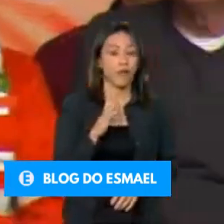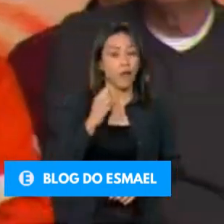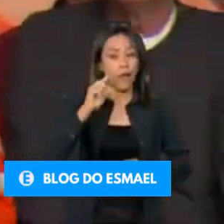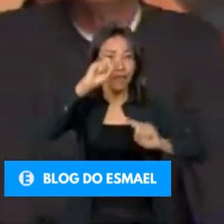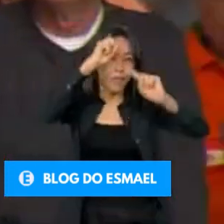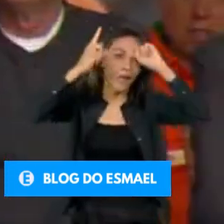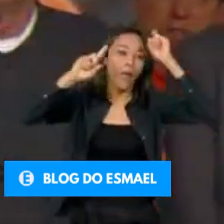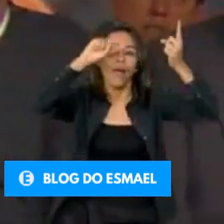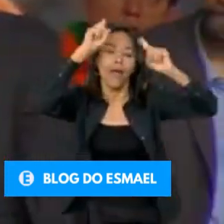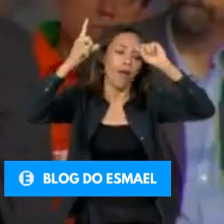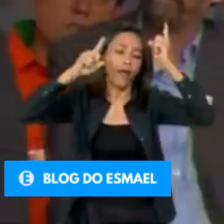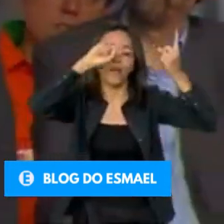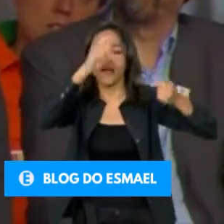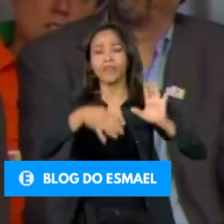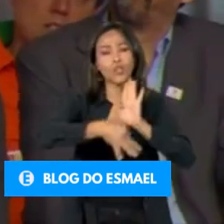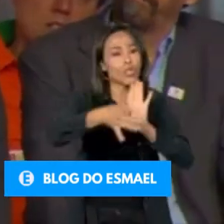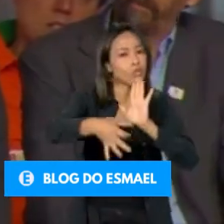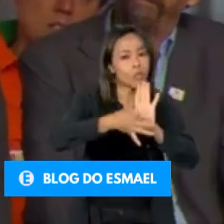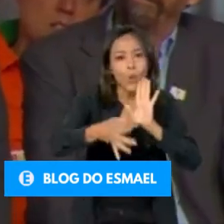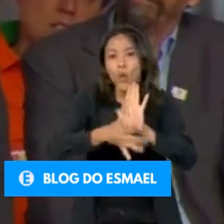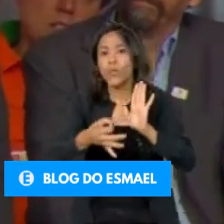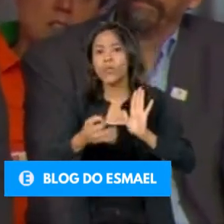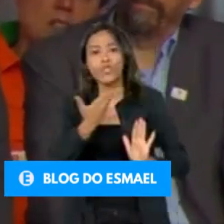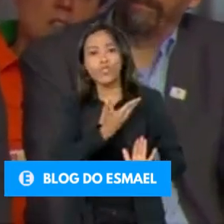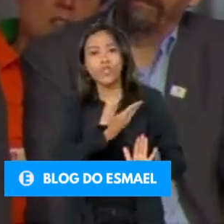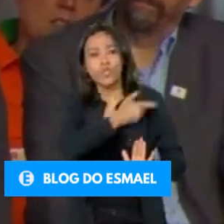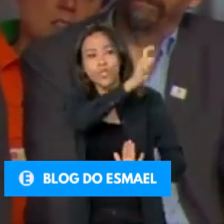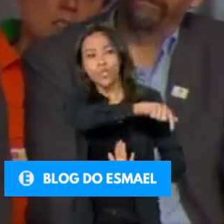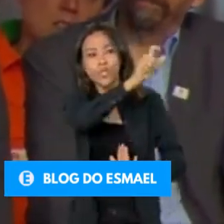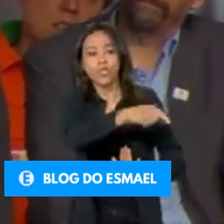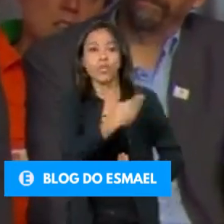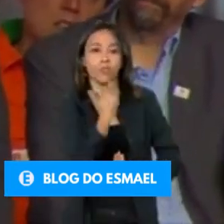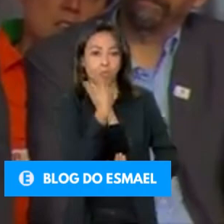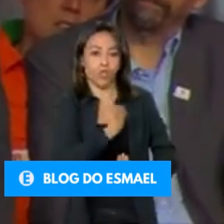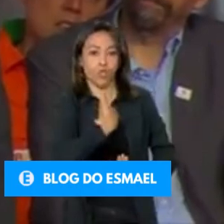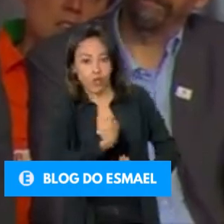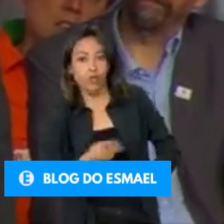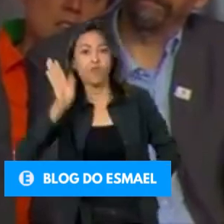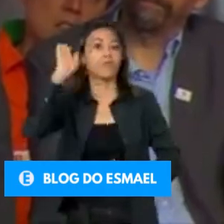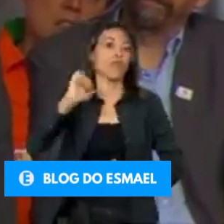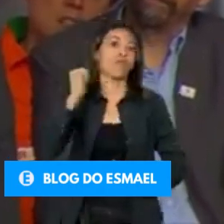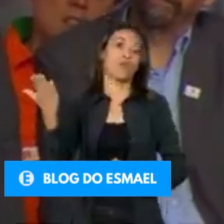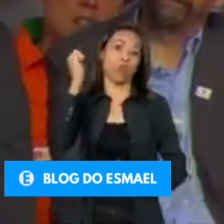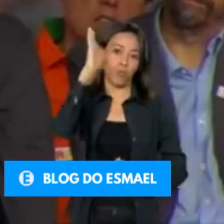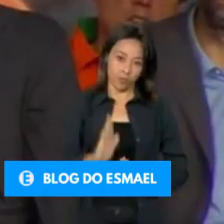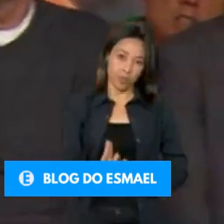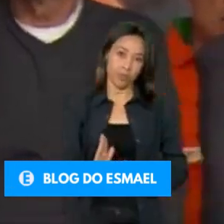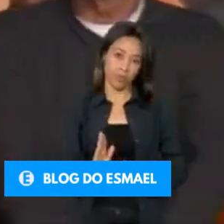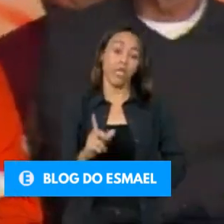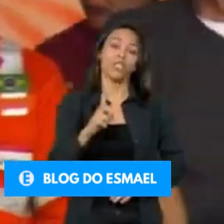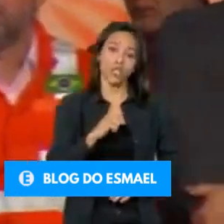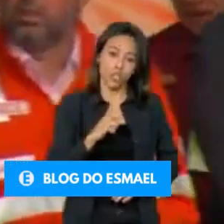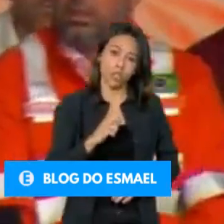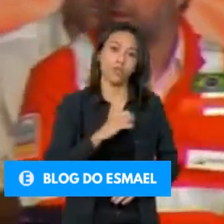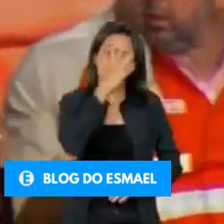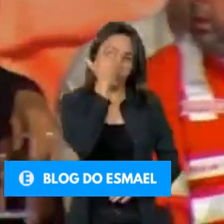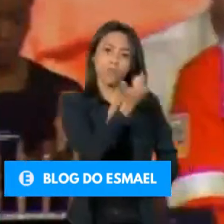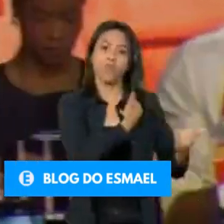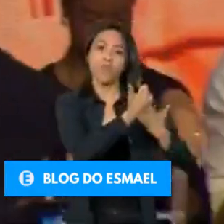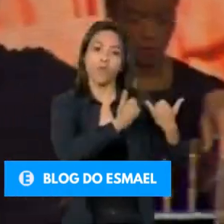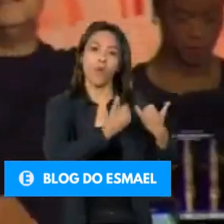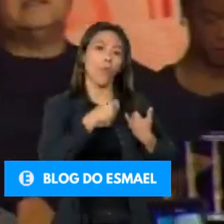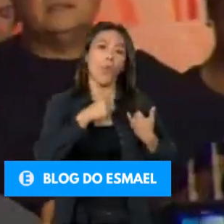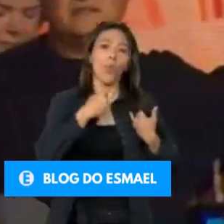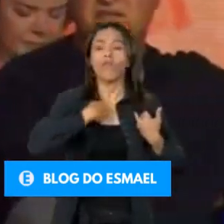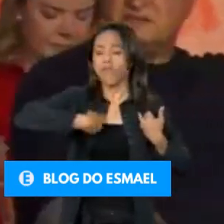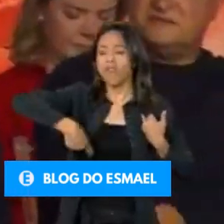ideias, sugestões de companheiros que queriam que eu fosse para o exterior. Tinha companheiros que achavam que eu deveria ir